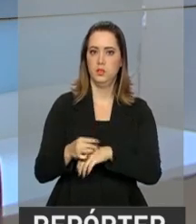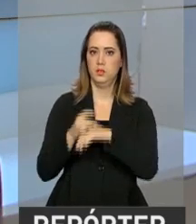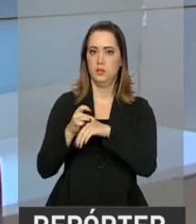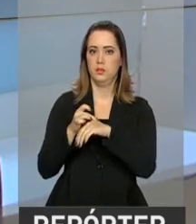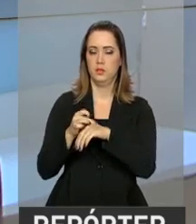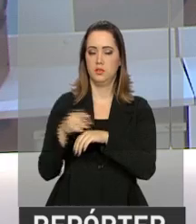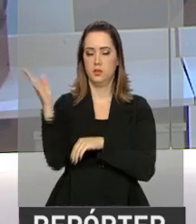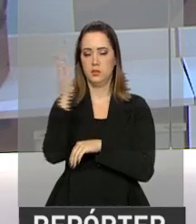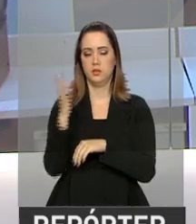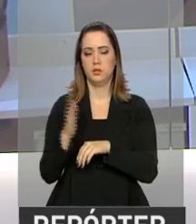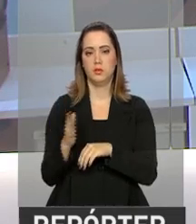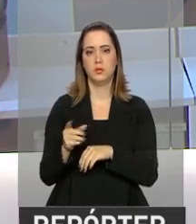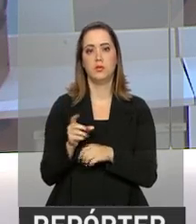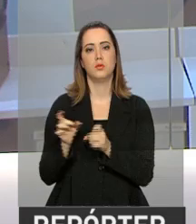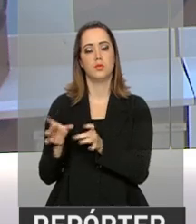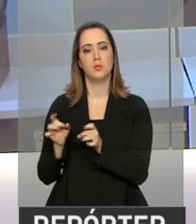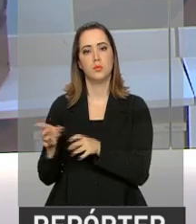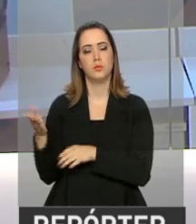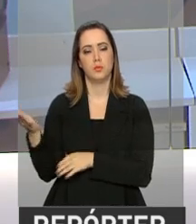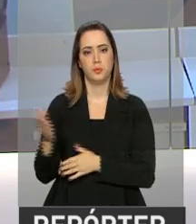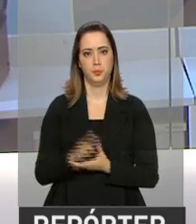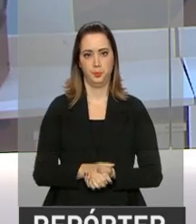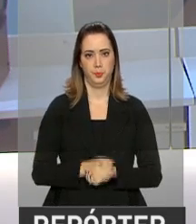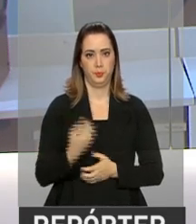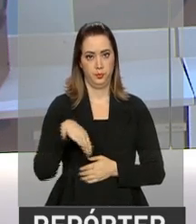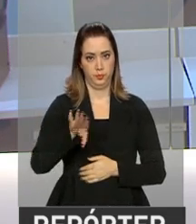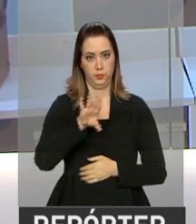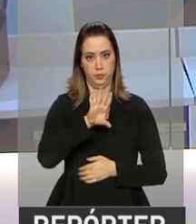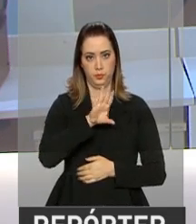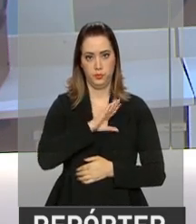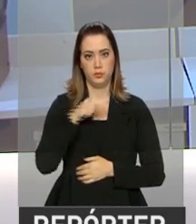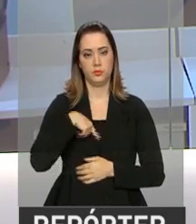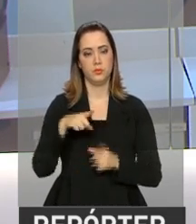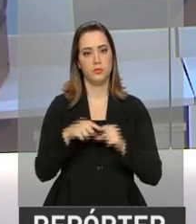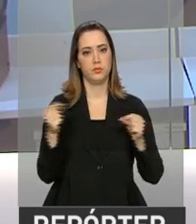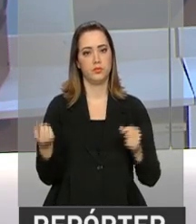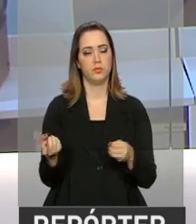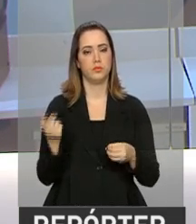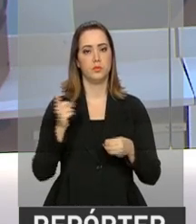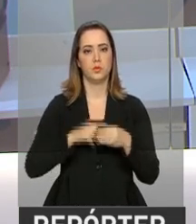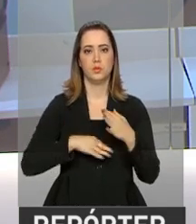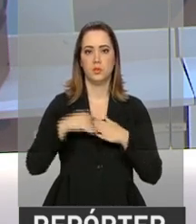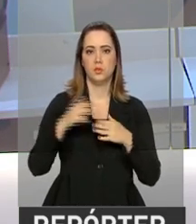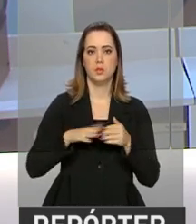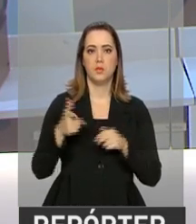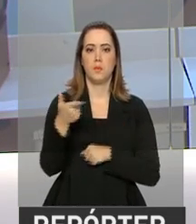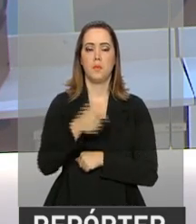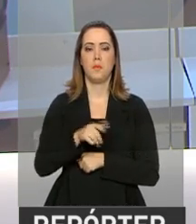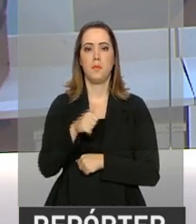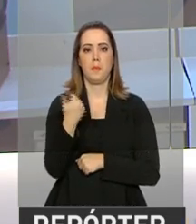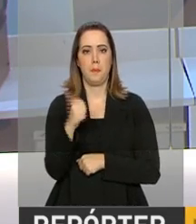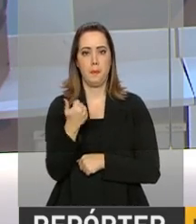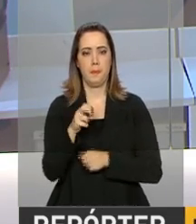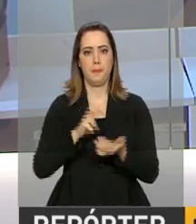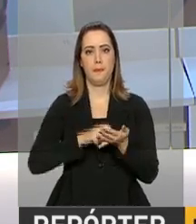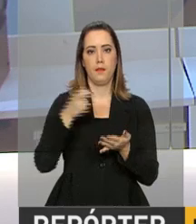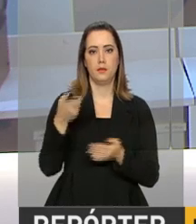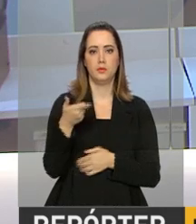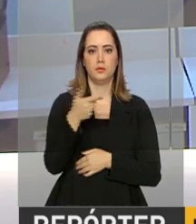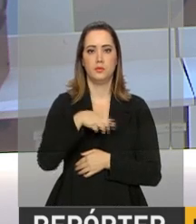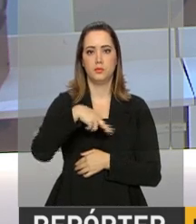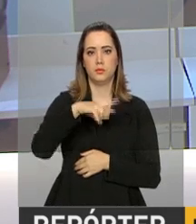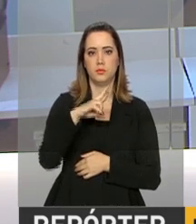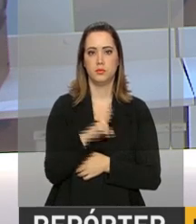para o Japão nós ficamos por aqui voltamos a qualquer momento com outras informações ou as 11 da manhã na próxima edição do